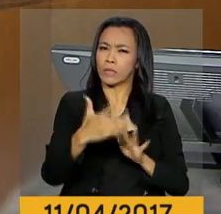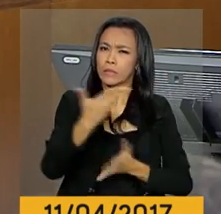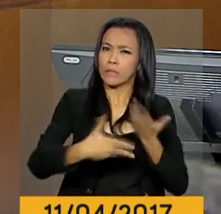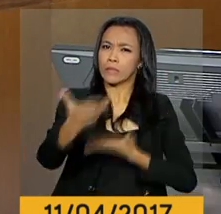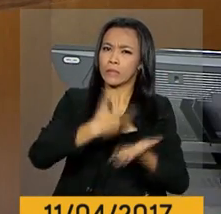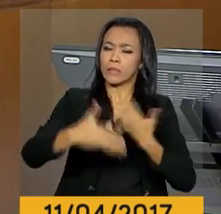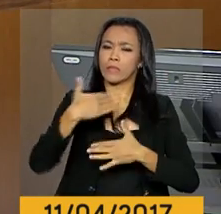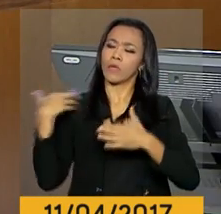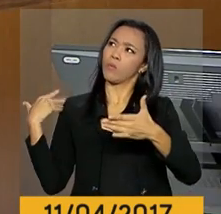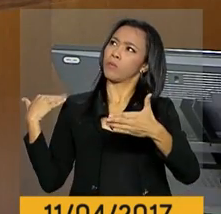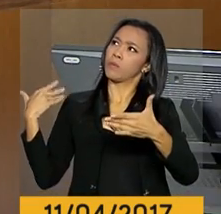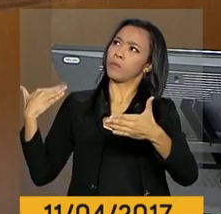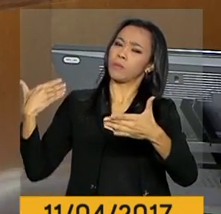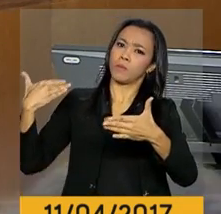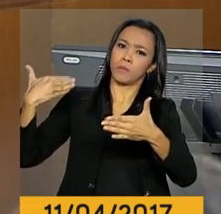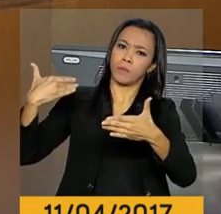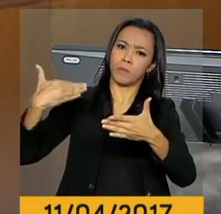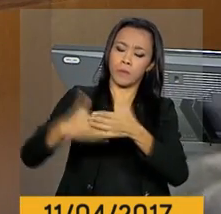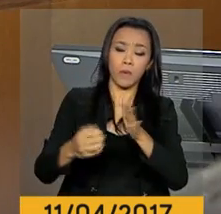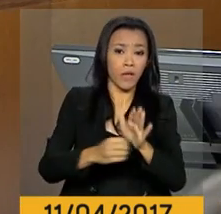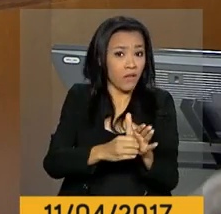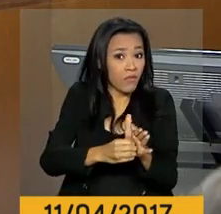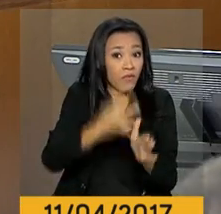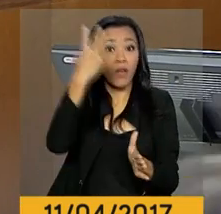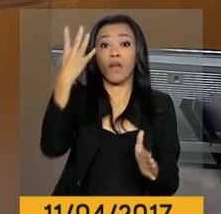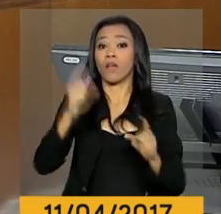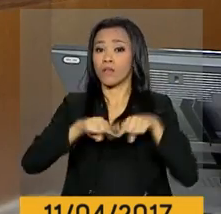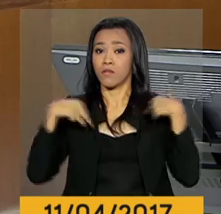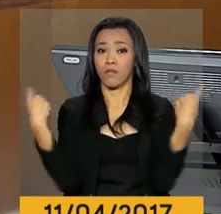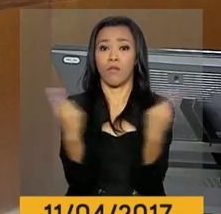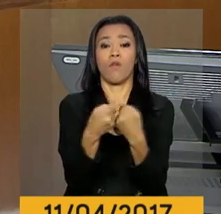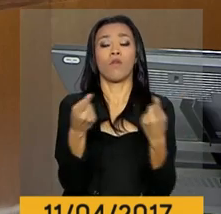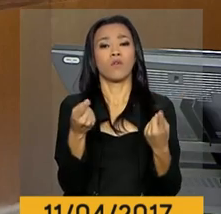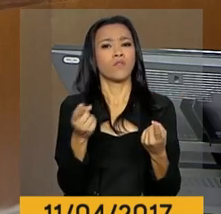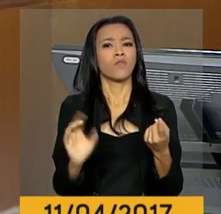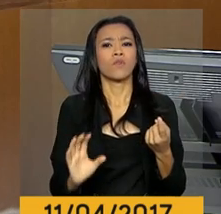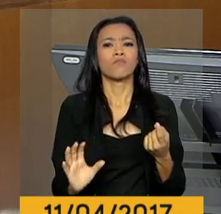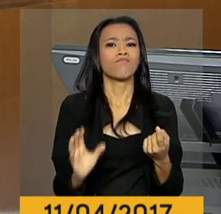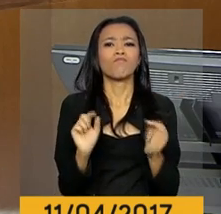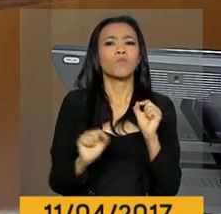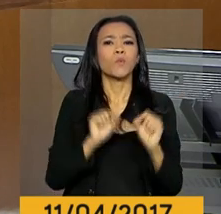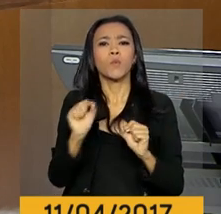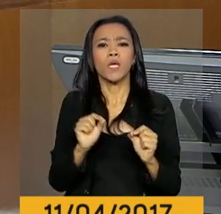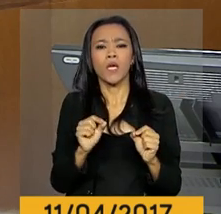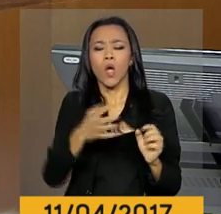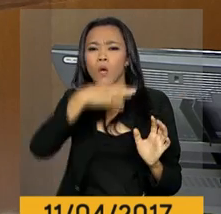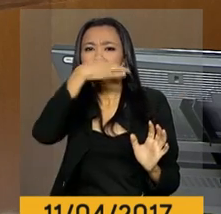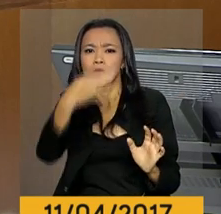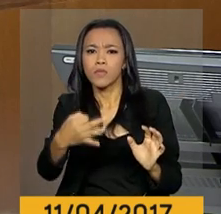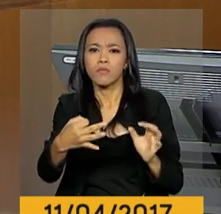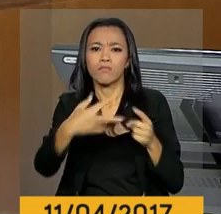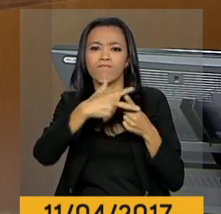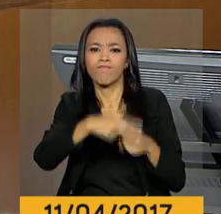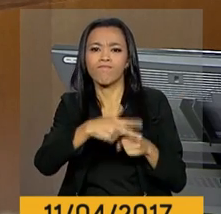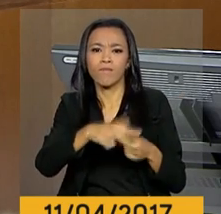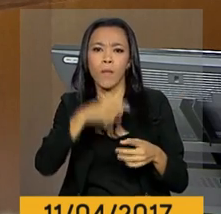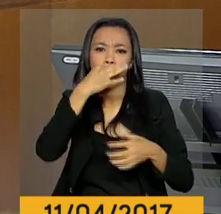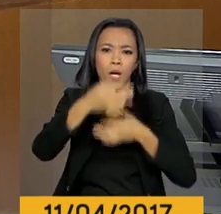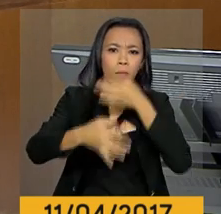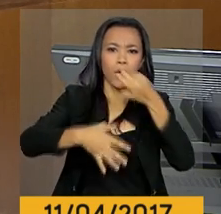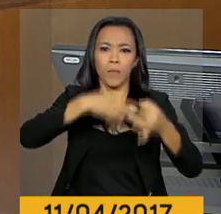do tempo e nas várias reuniões que fizemos foram surgindo várias observações em